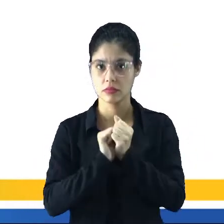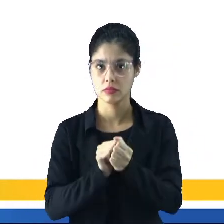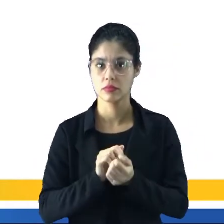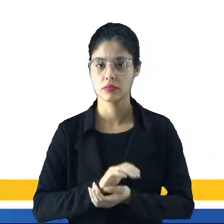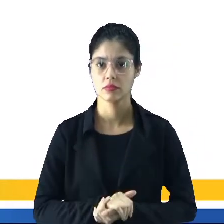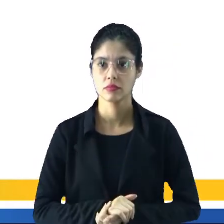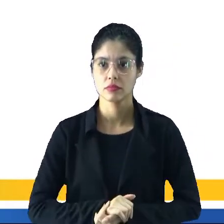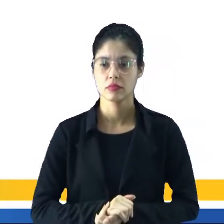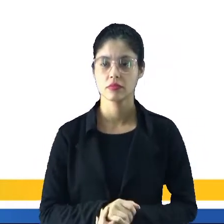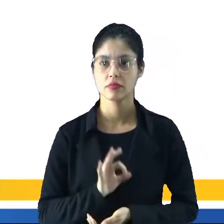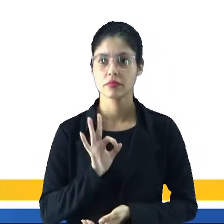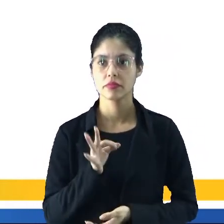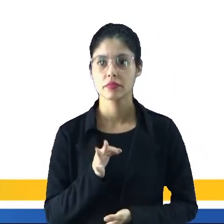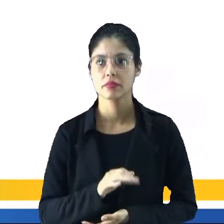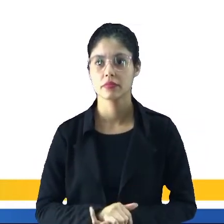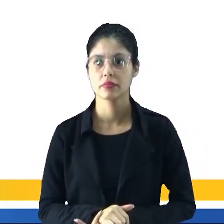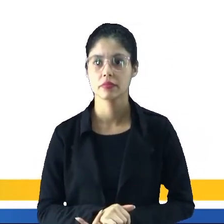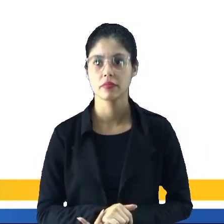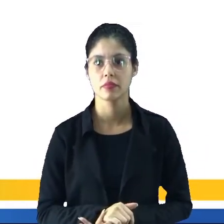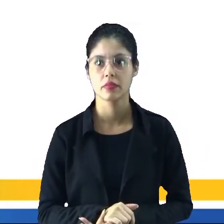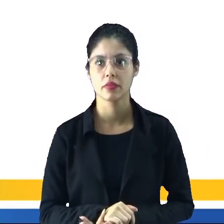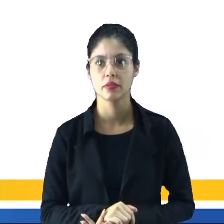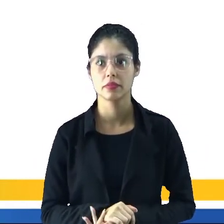ela, certo?